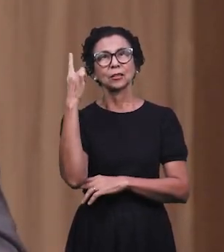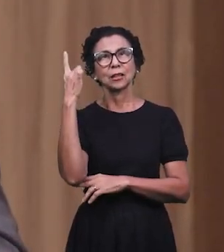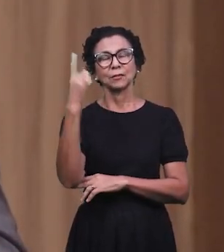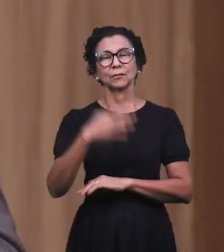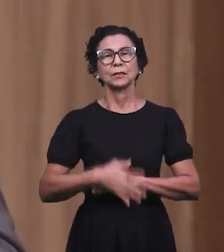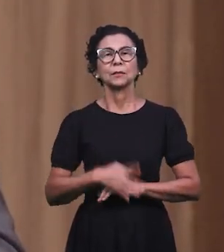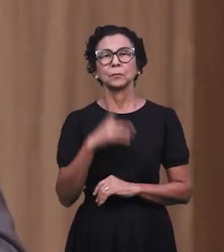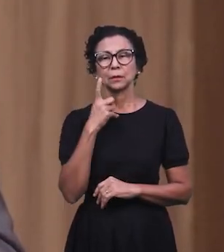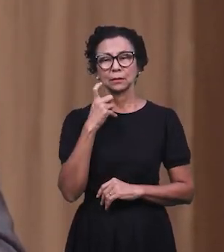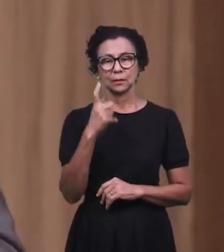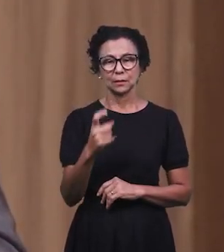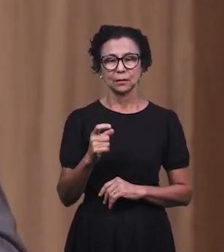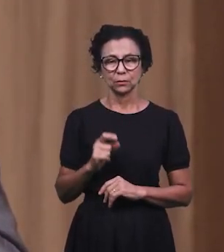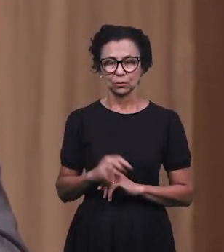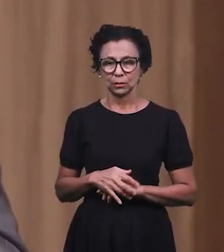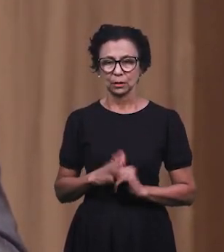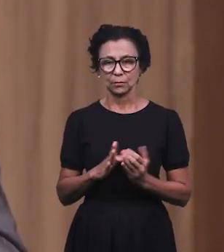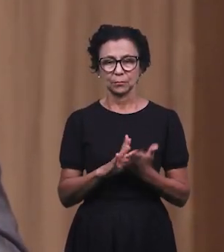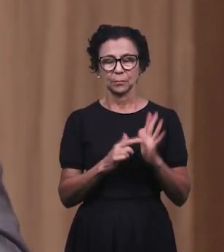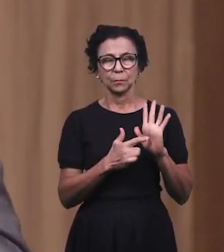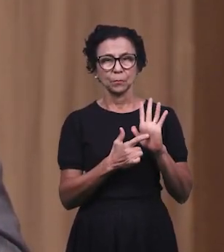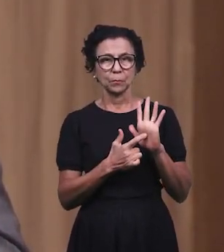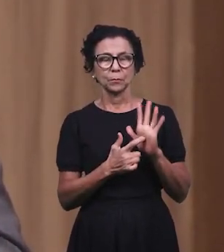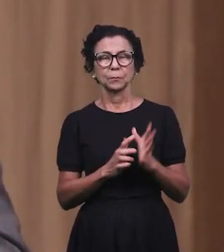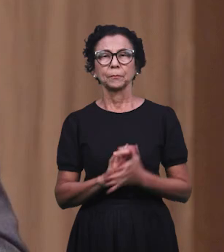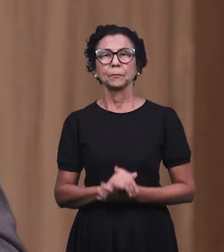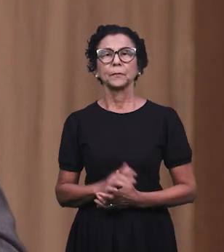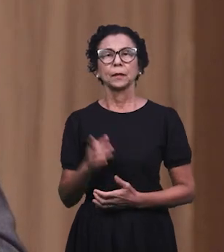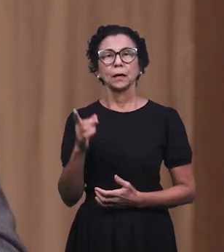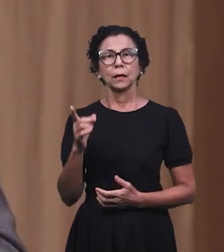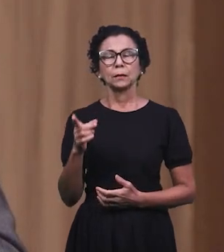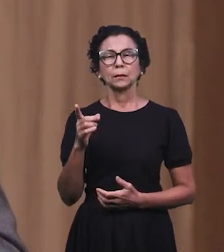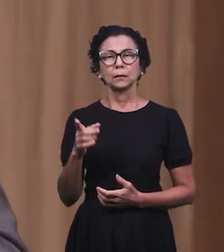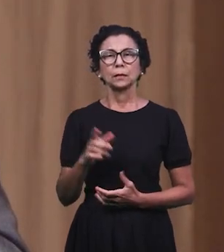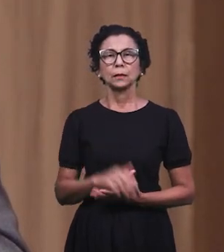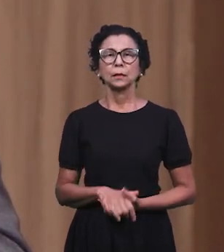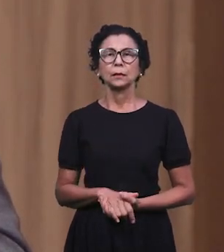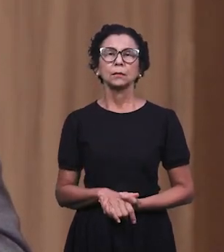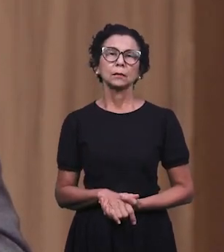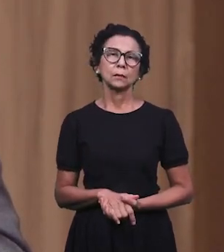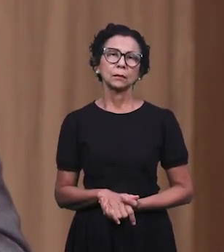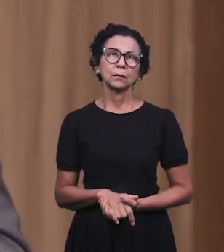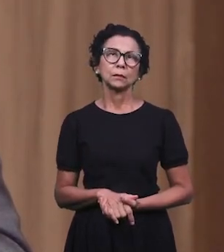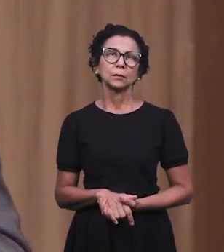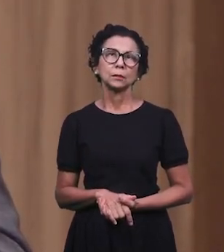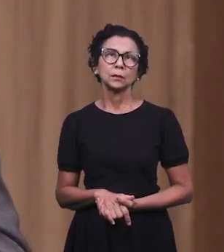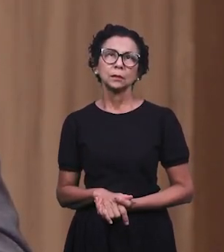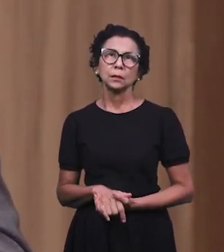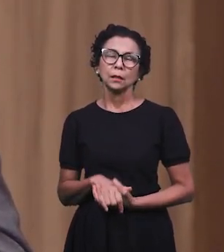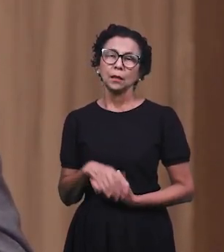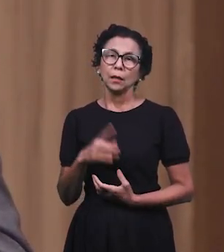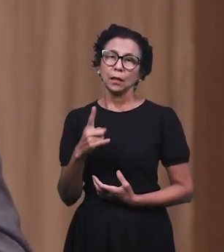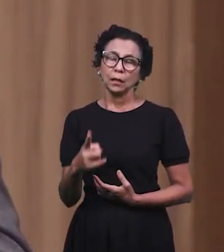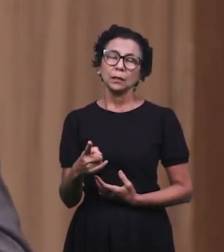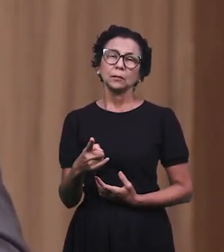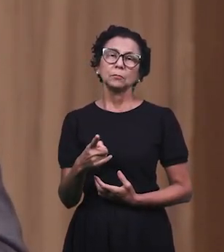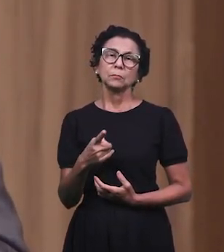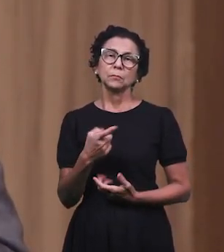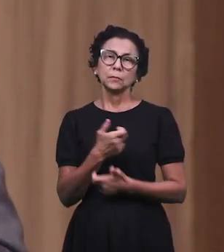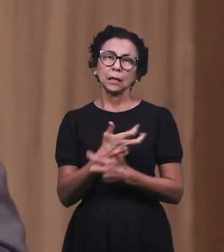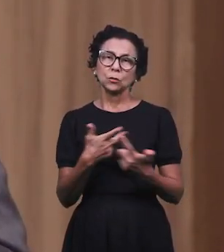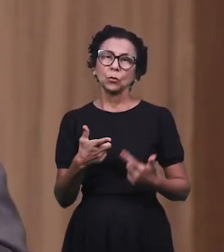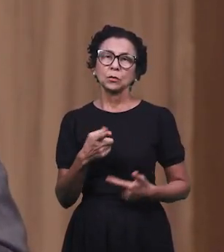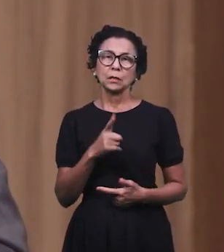na palavra muito interessante. Nós sabemos o seguinte, Davi, naquilo em que ele não pecou, ele é tipo do